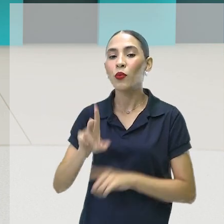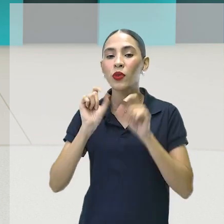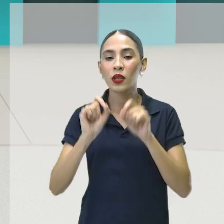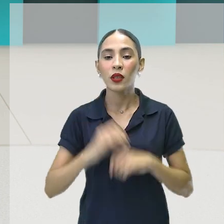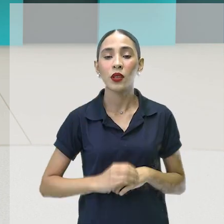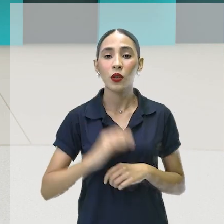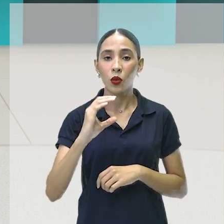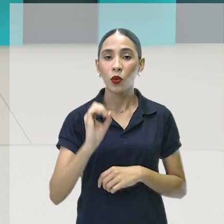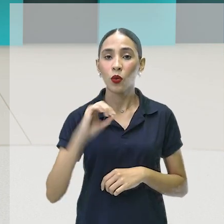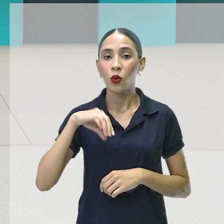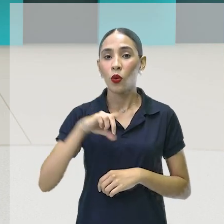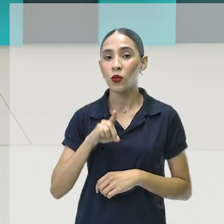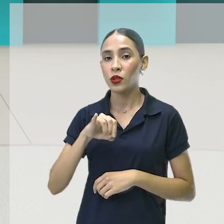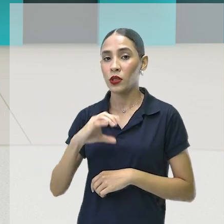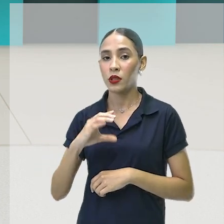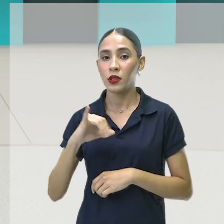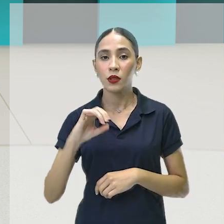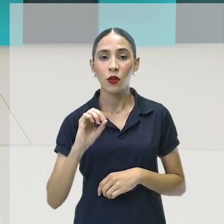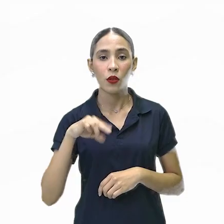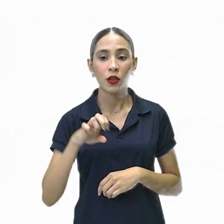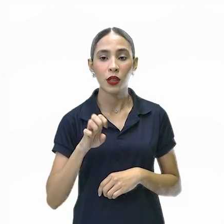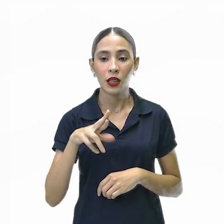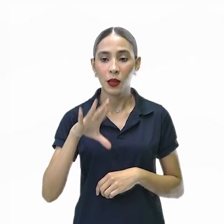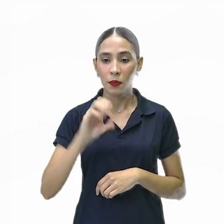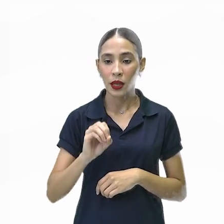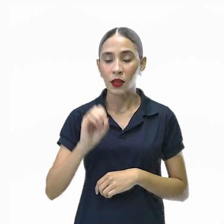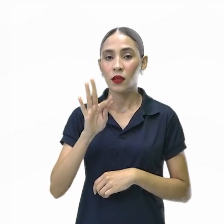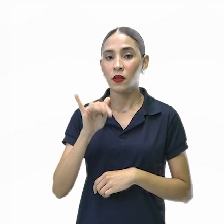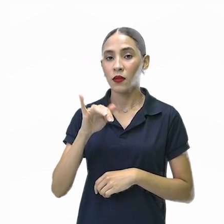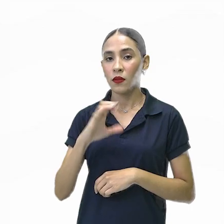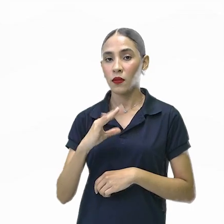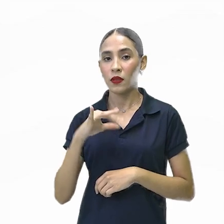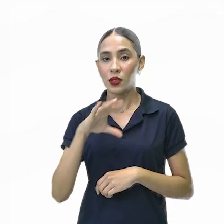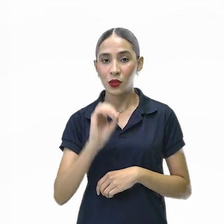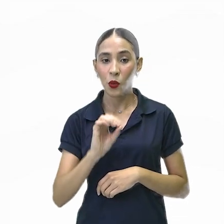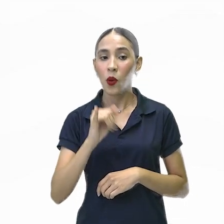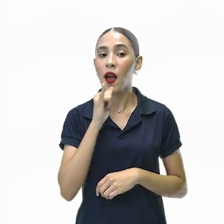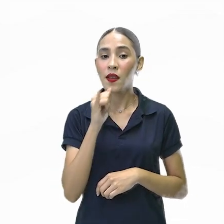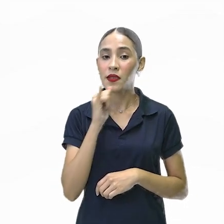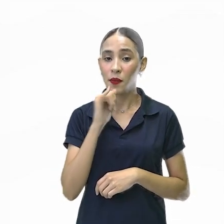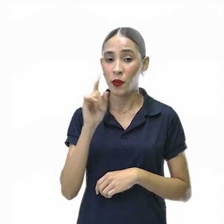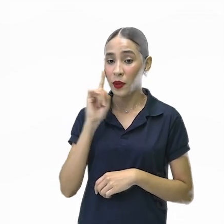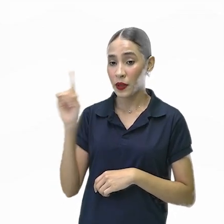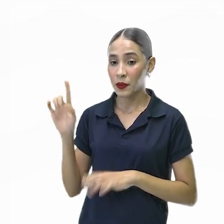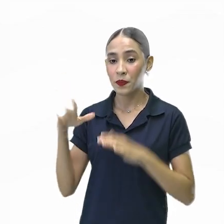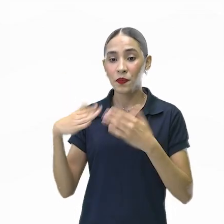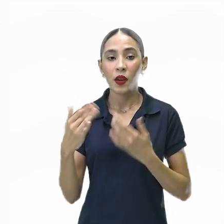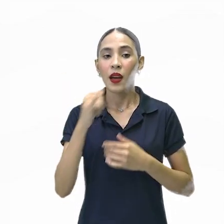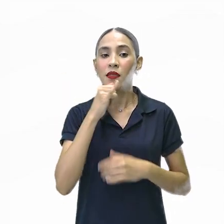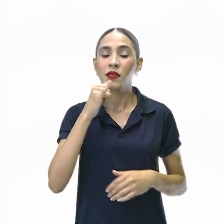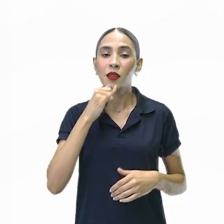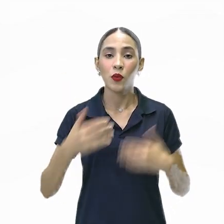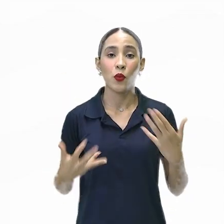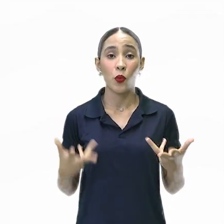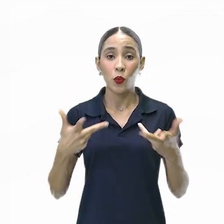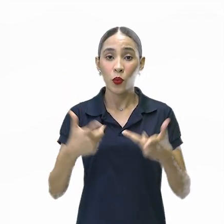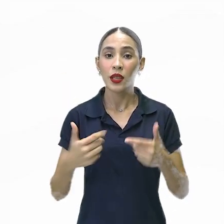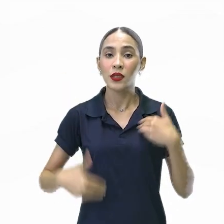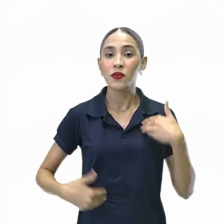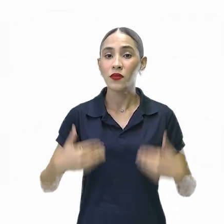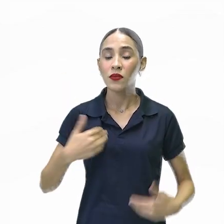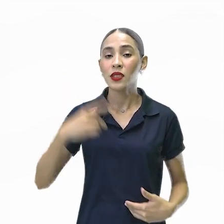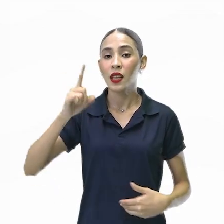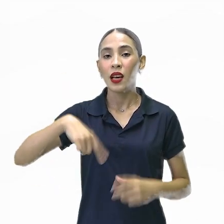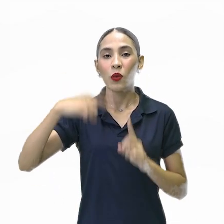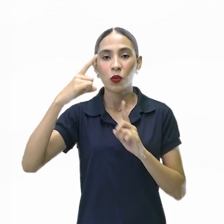de condicionamento físico. Vamos relembrar que tipo de ginástica é essa? Olha só. A ginástica de condicionamento físico é